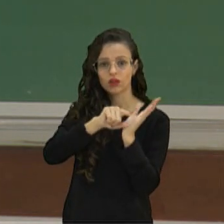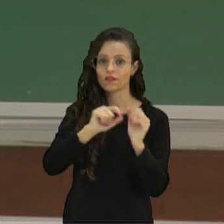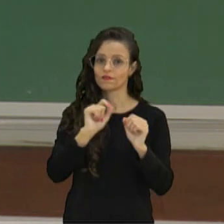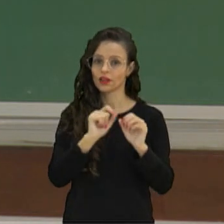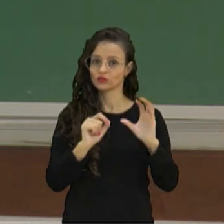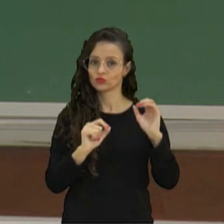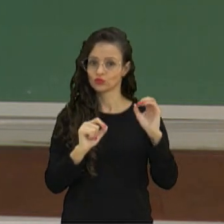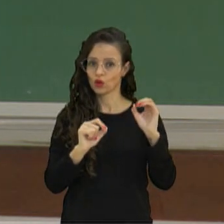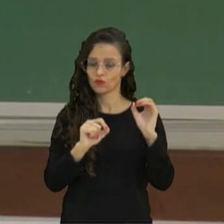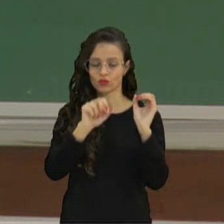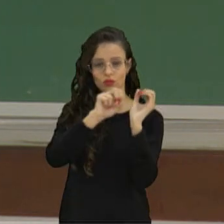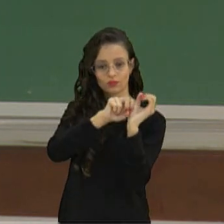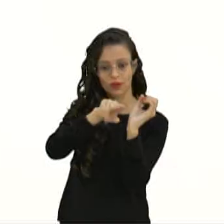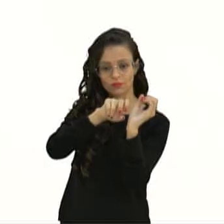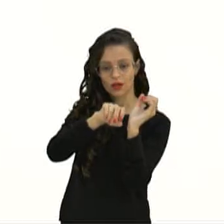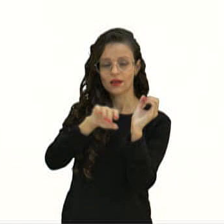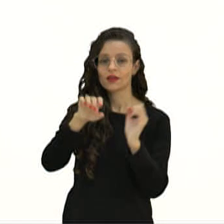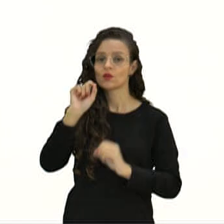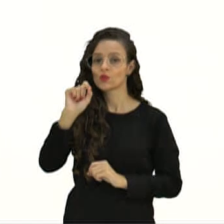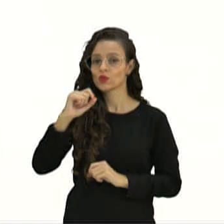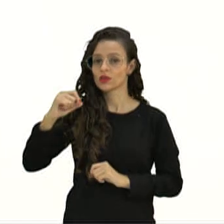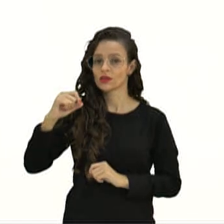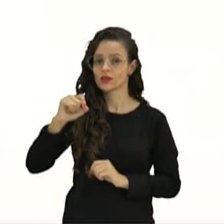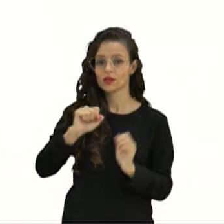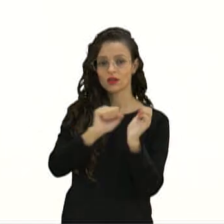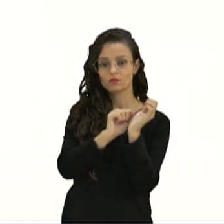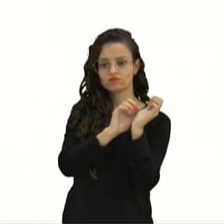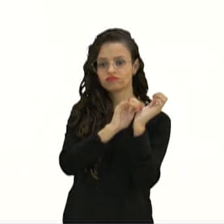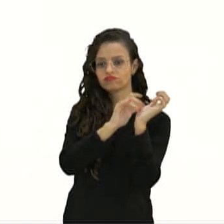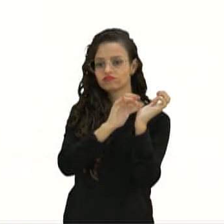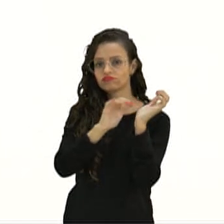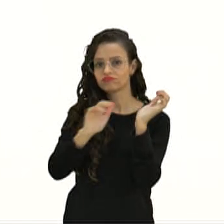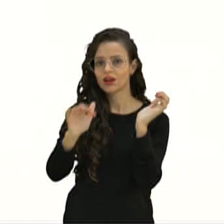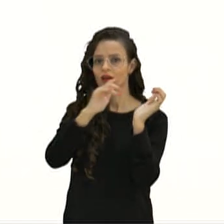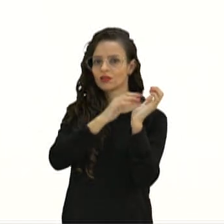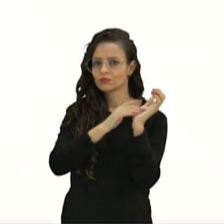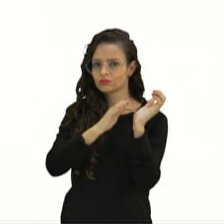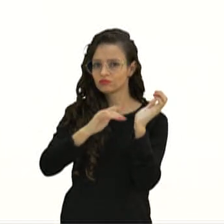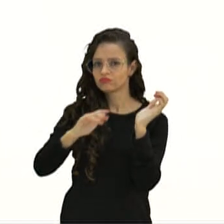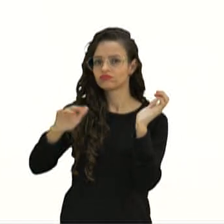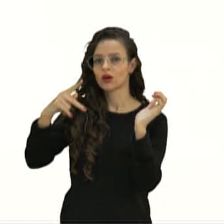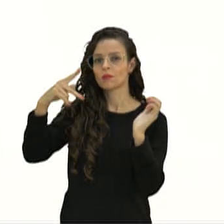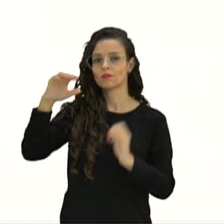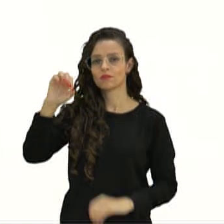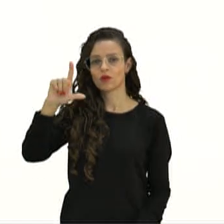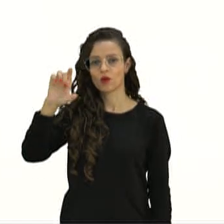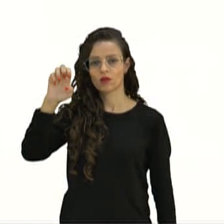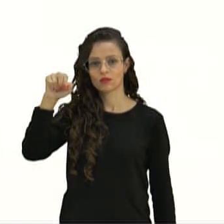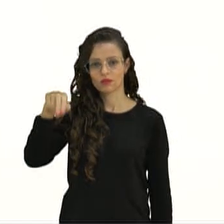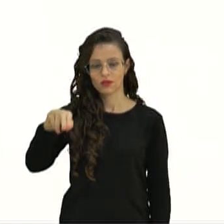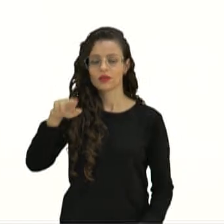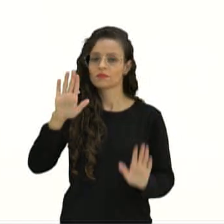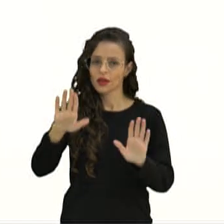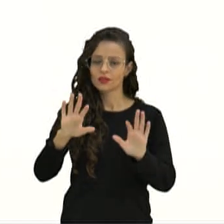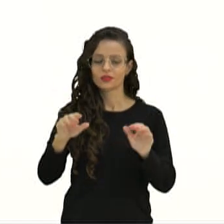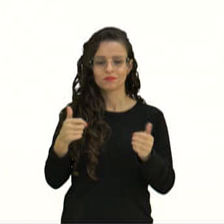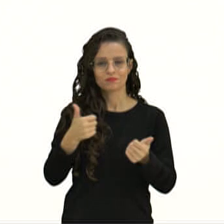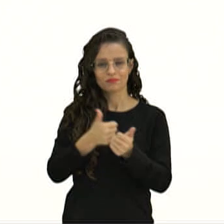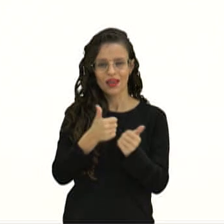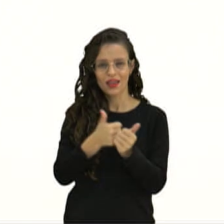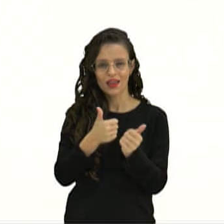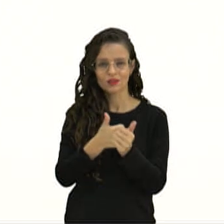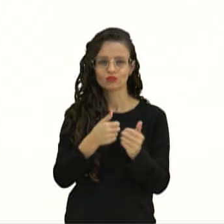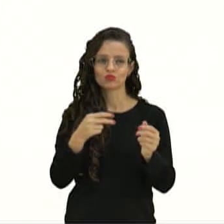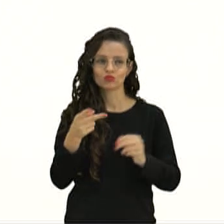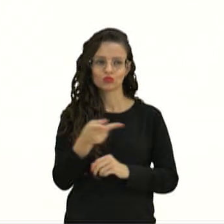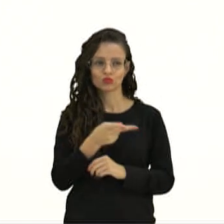óvulos, enquanto que os estames vão produzir pólens, né? o gameta masculino. É lógico que como elas estão muito próximas,